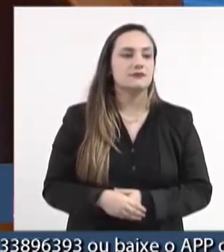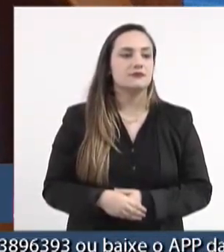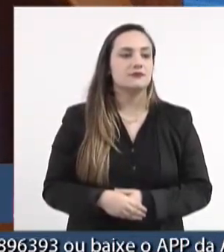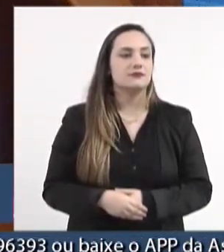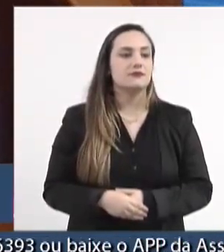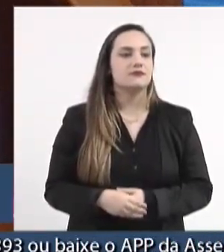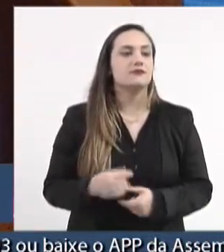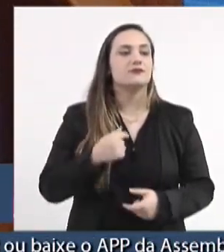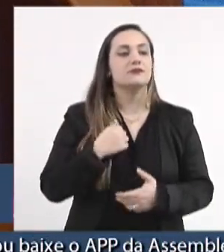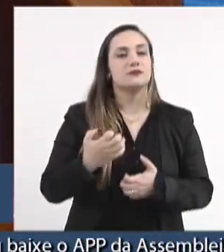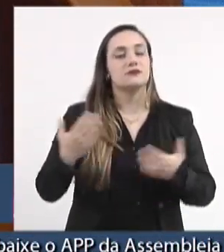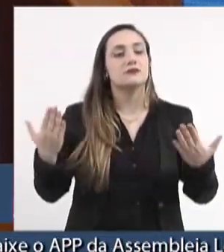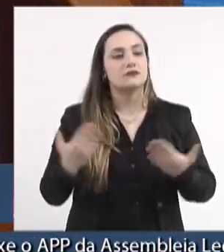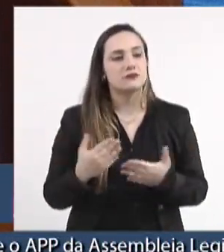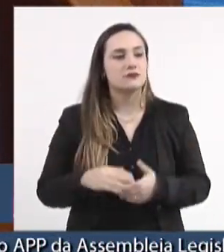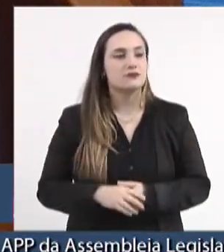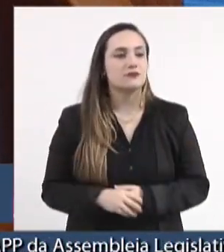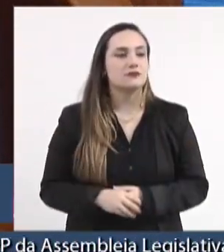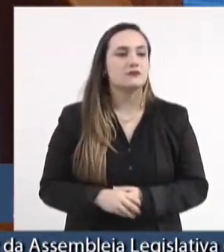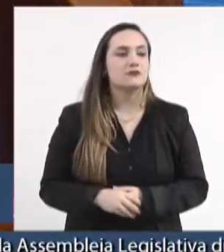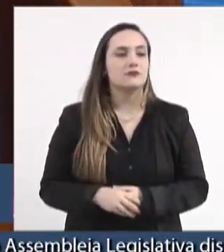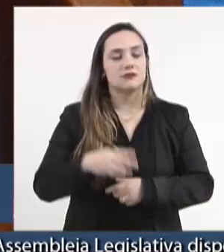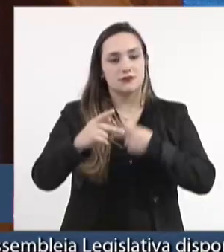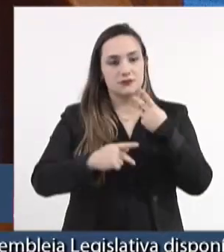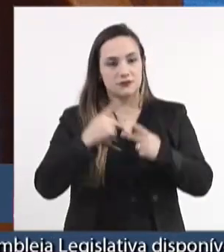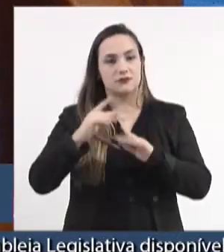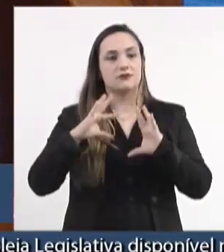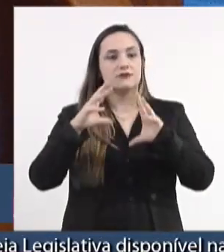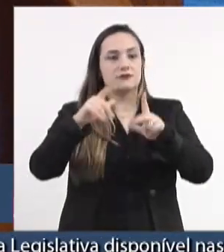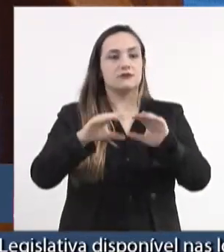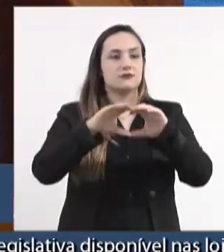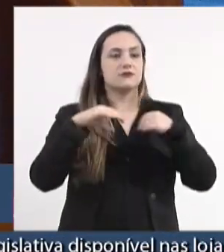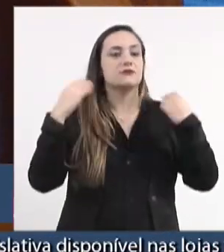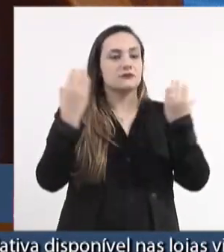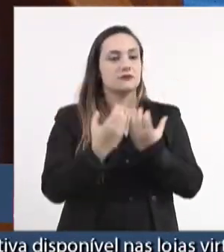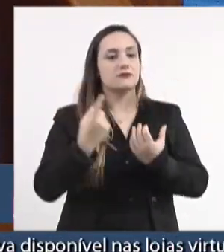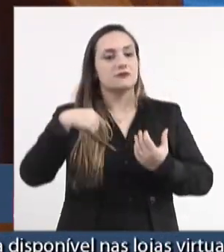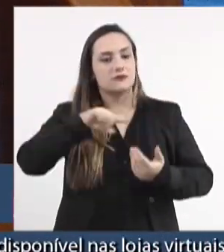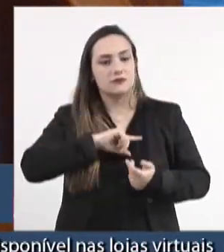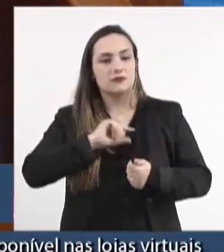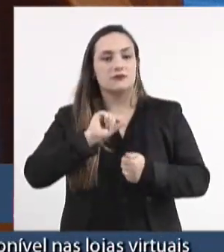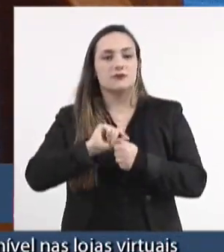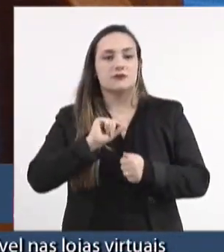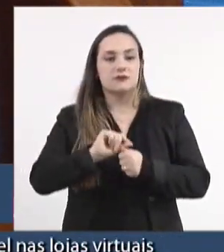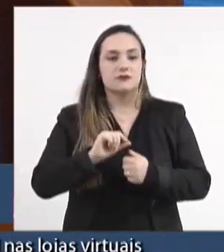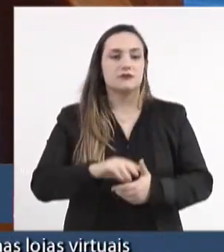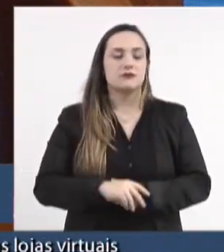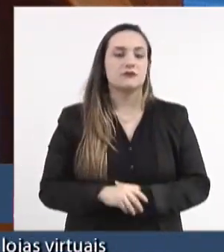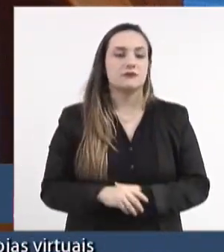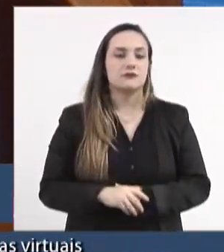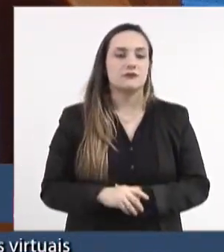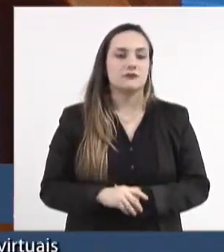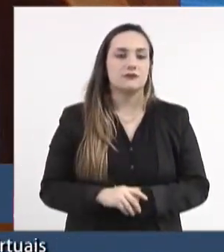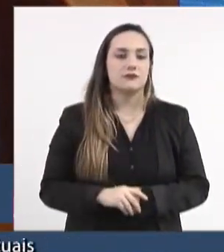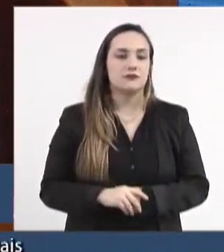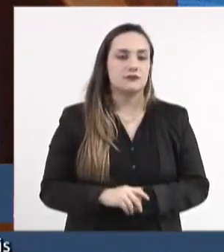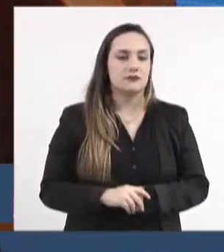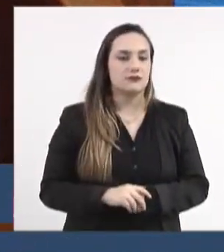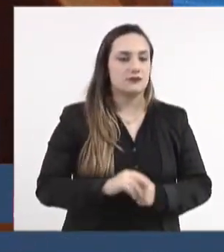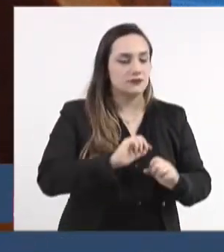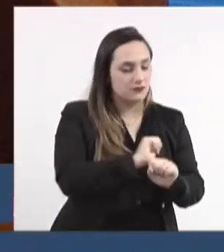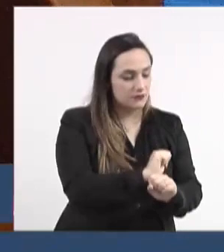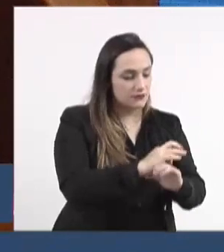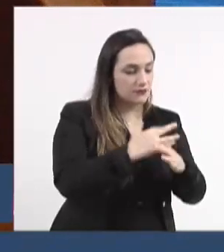falar na data de hoje sobre as conferências que temos participado da agricultura